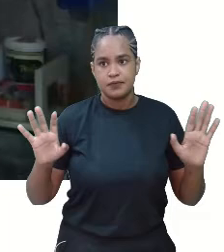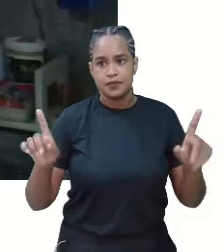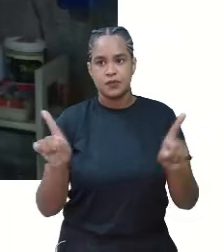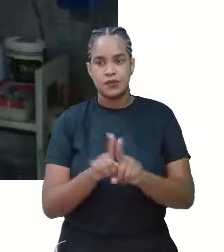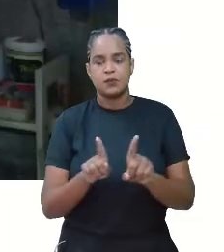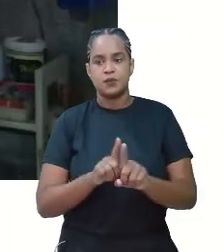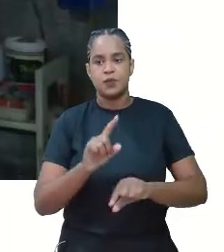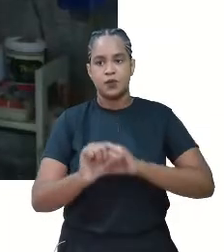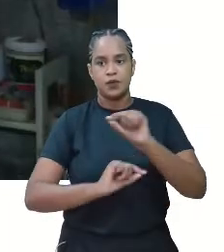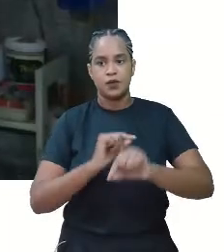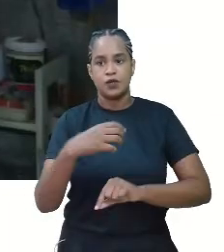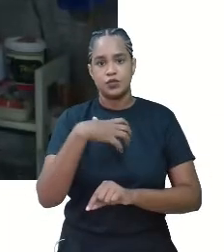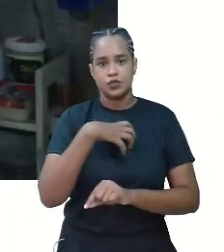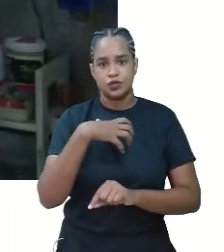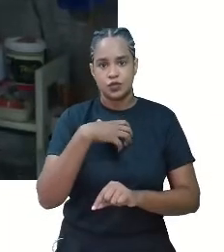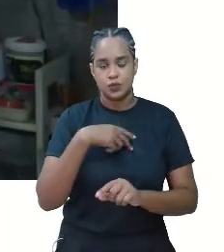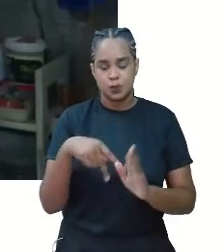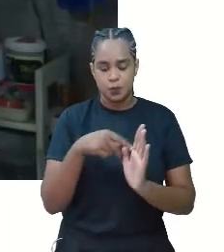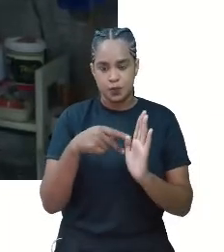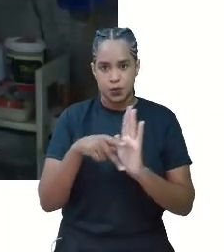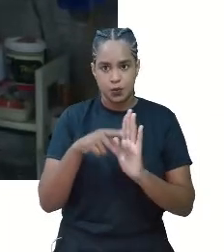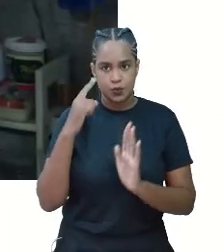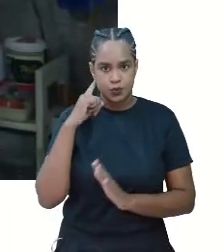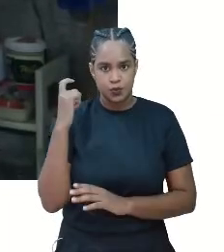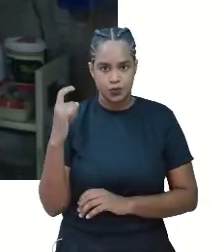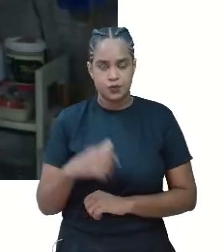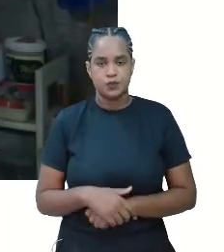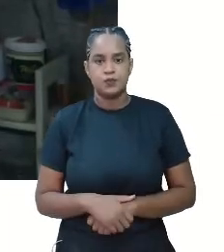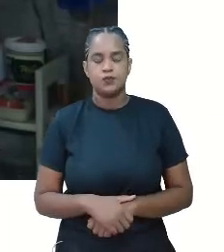mas pela sua afinação.